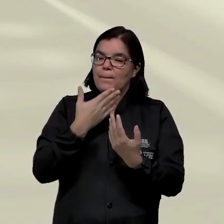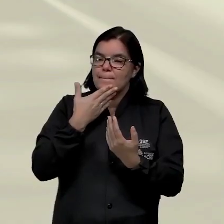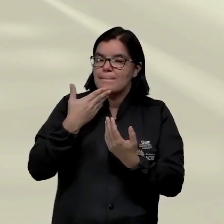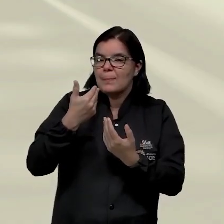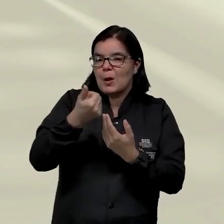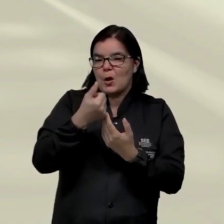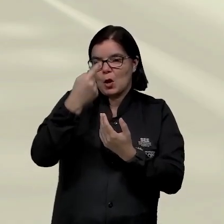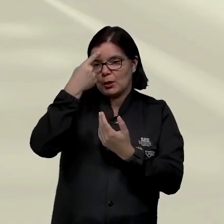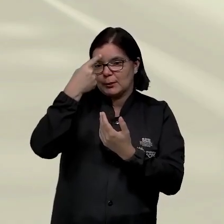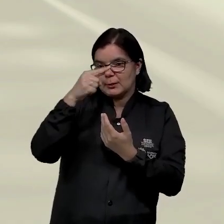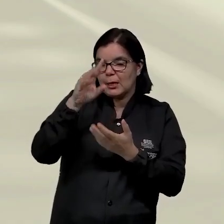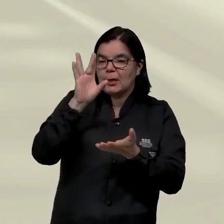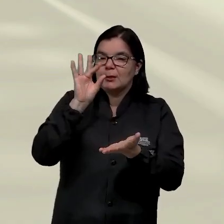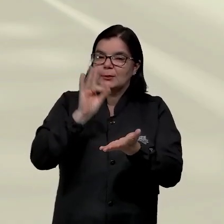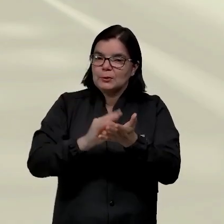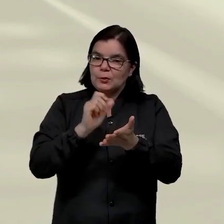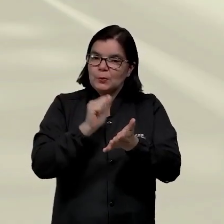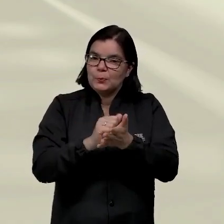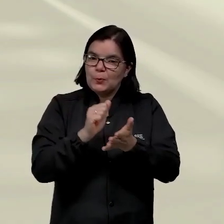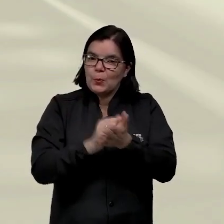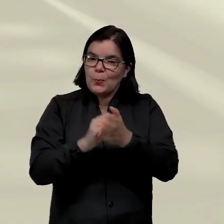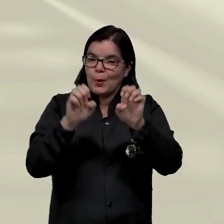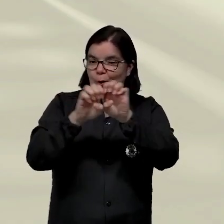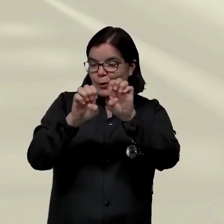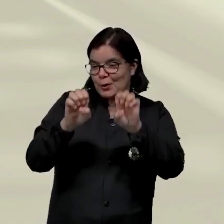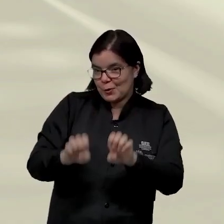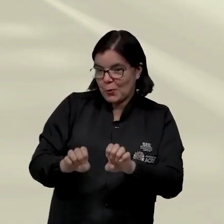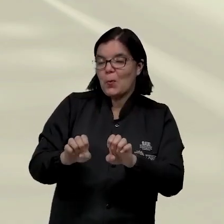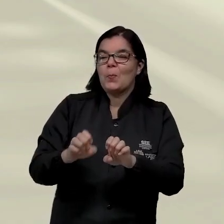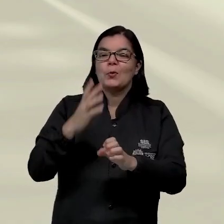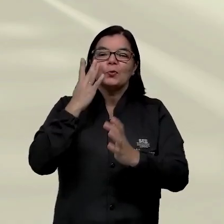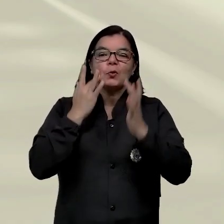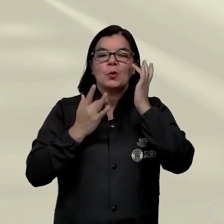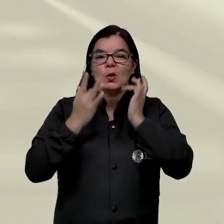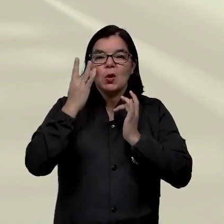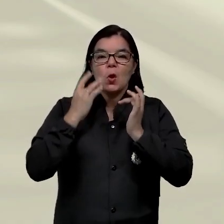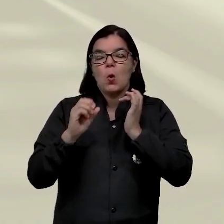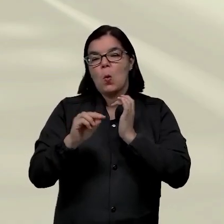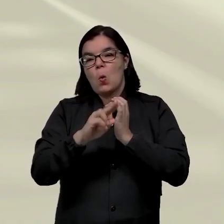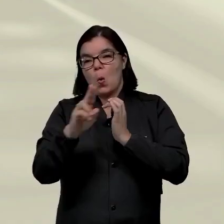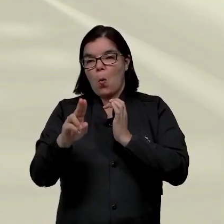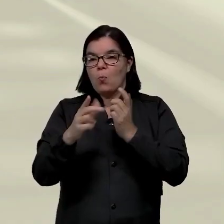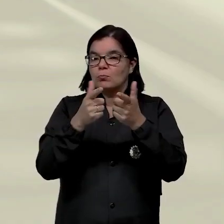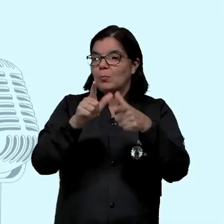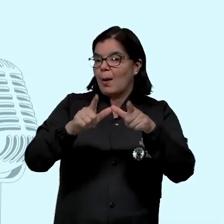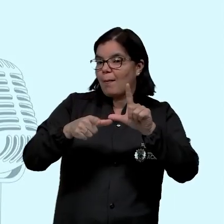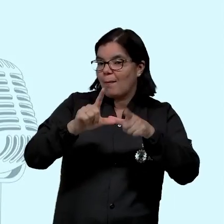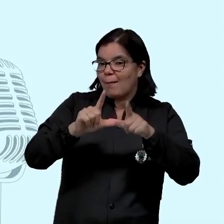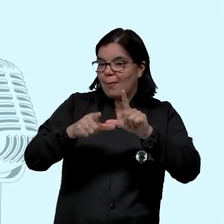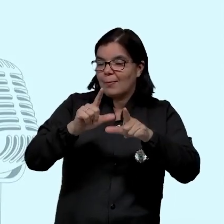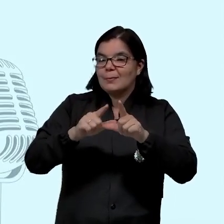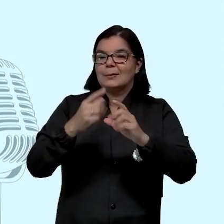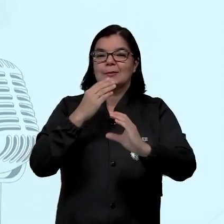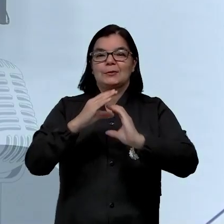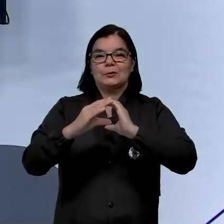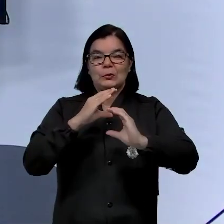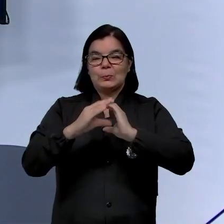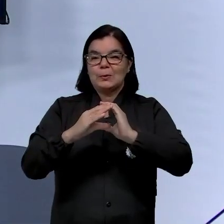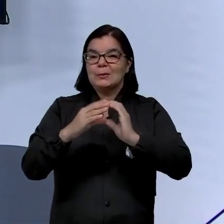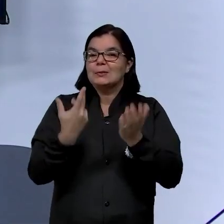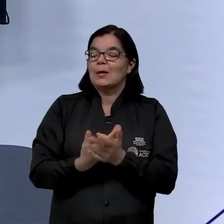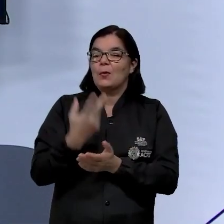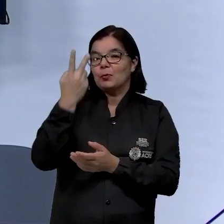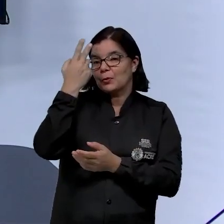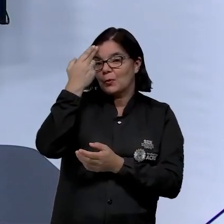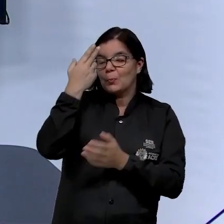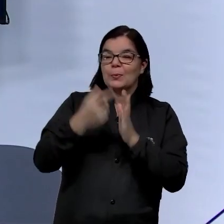moldados em ideias concretas, como a estrutura de uma peça teatral ou a letra de uma canção. Então, normalmente,